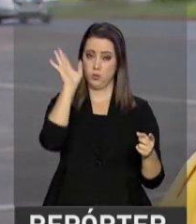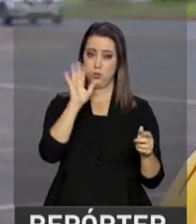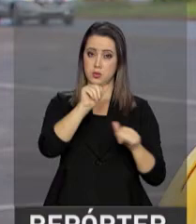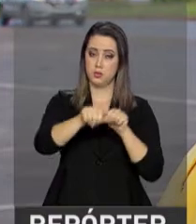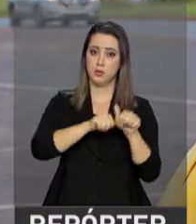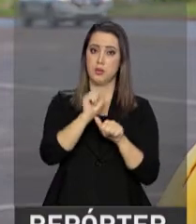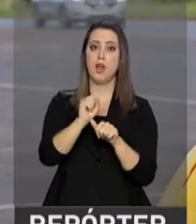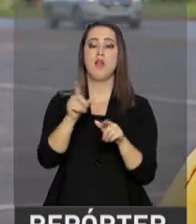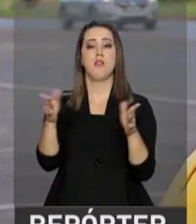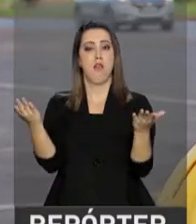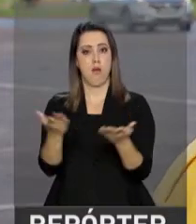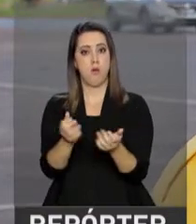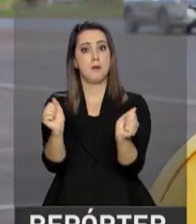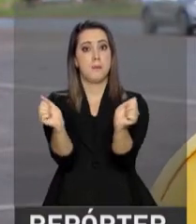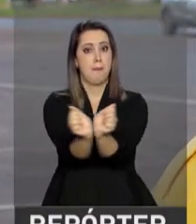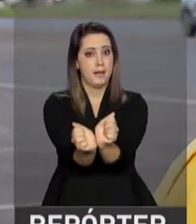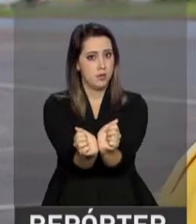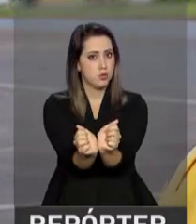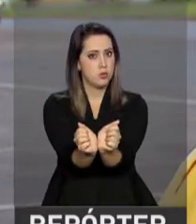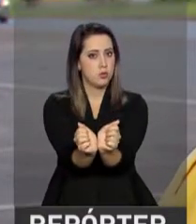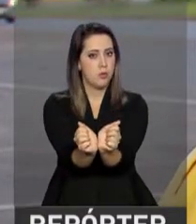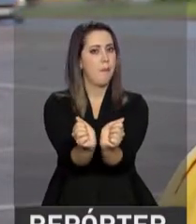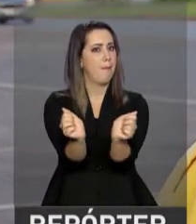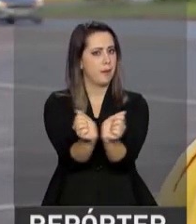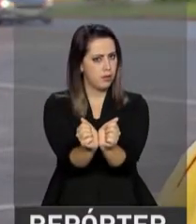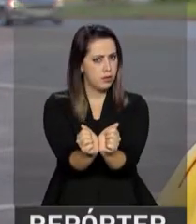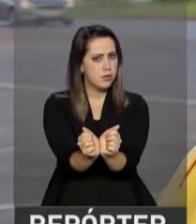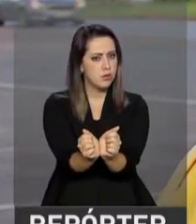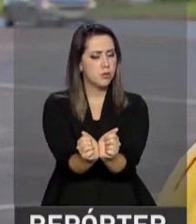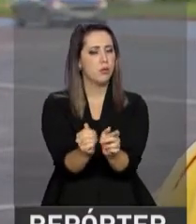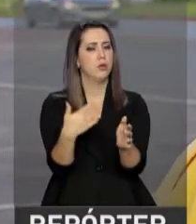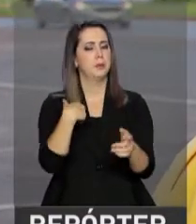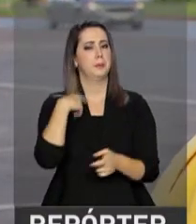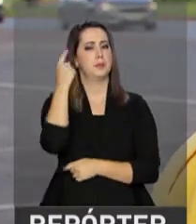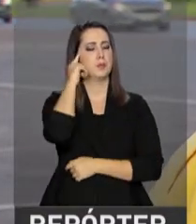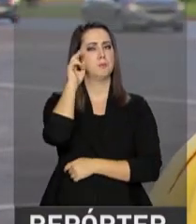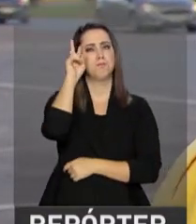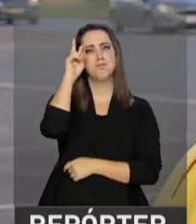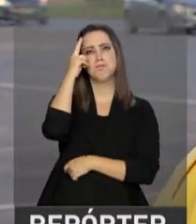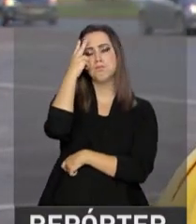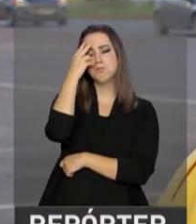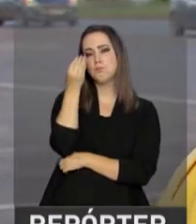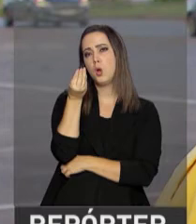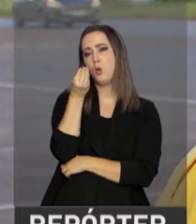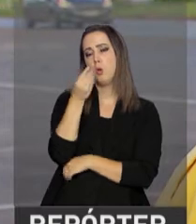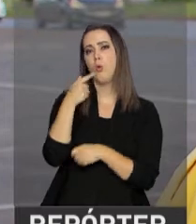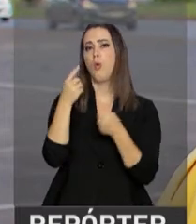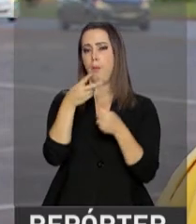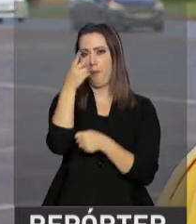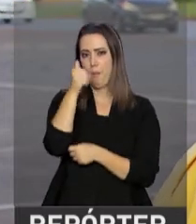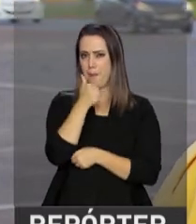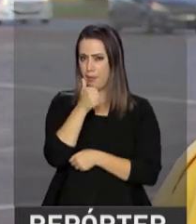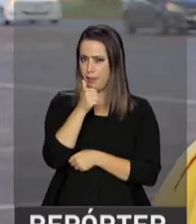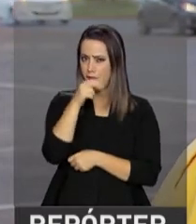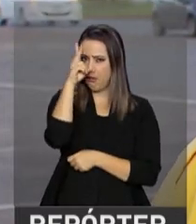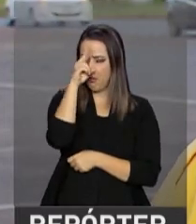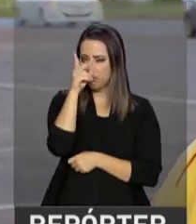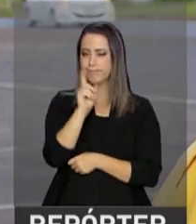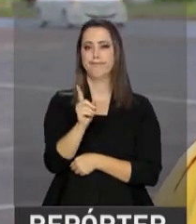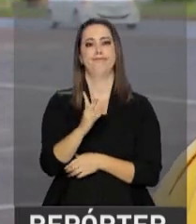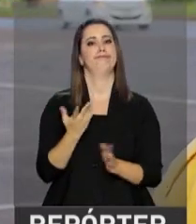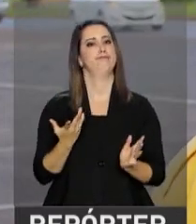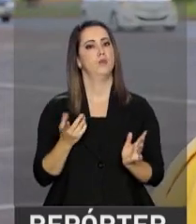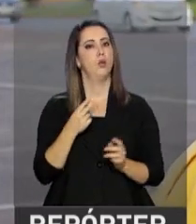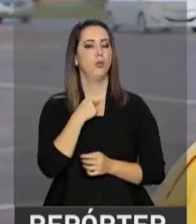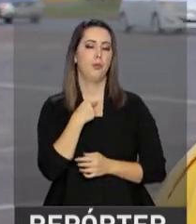presas isso já vai fazer com que muitos condutores reflitam é da sua postura na condição do veículo vocês vão pensar duas vezes antes